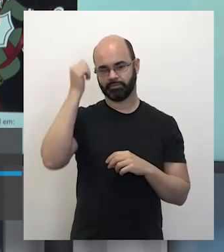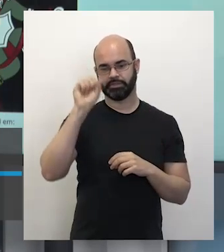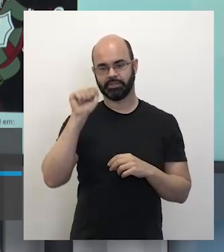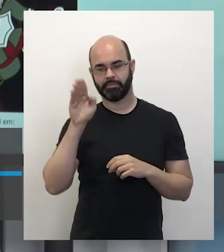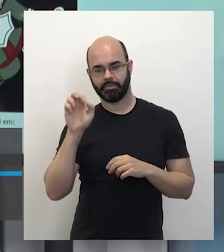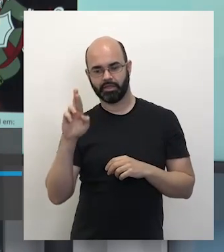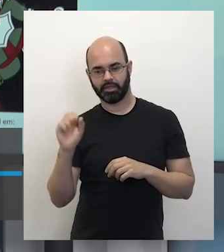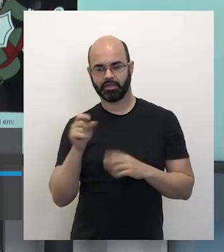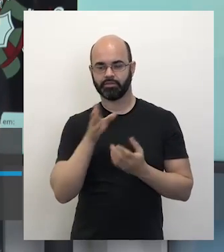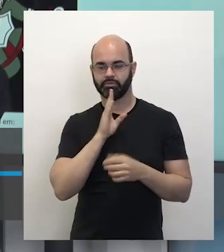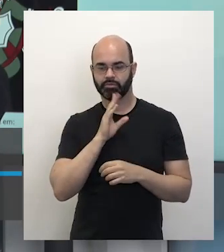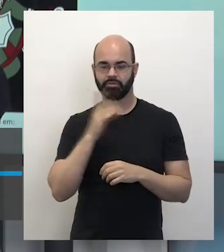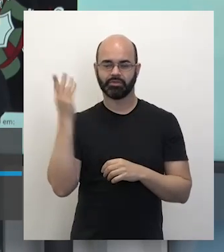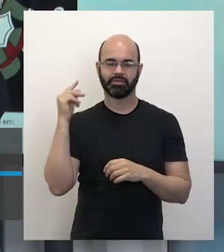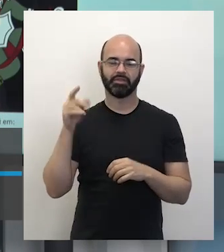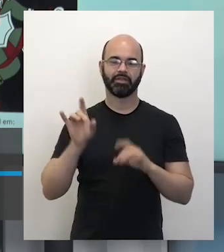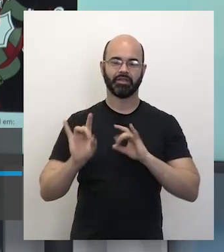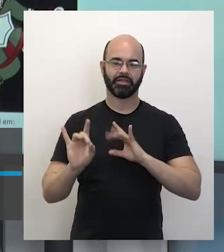das sociedades antigas.